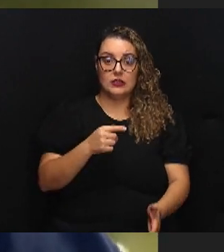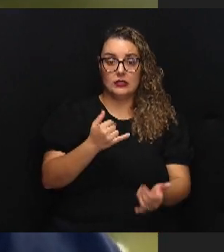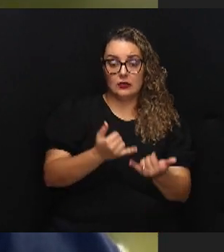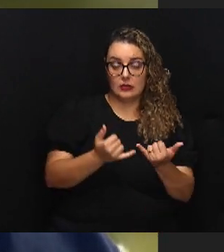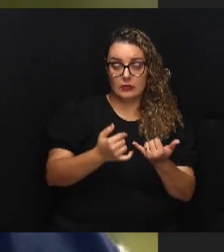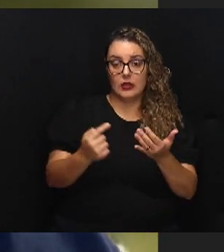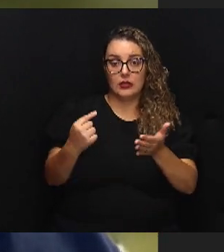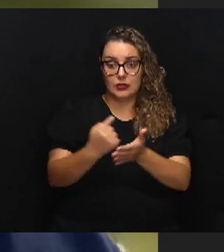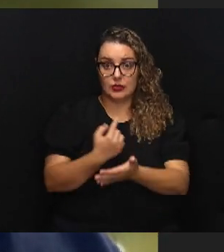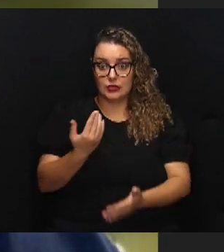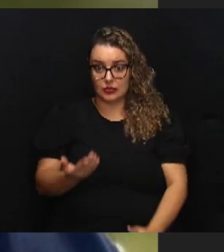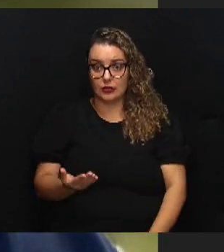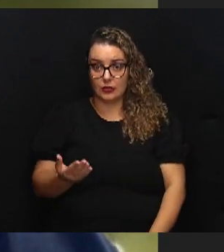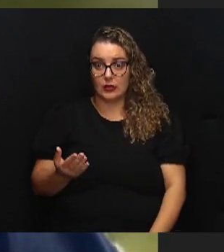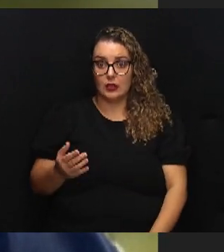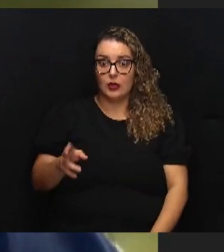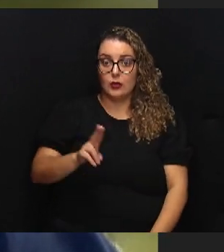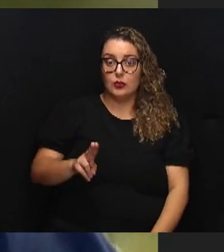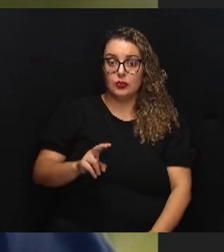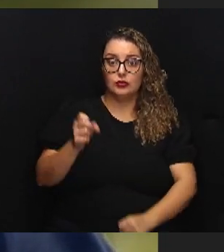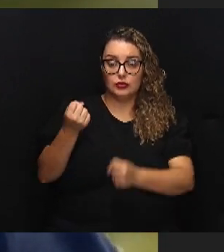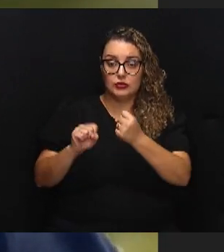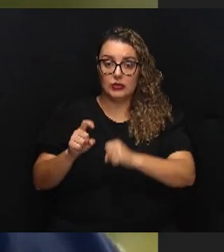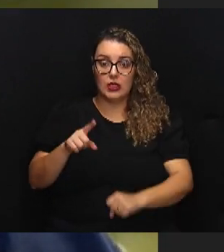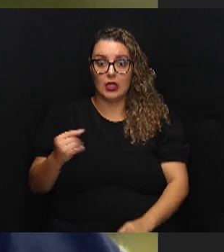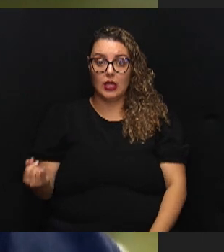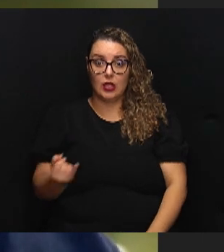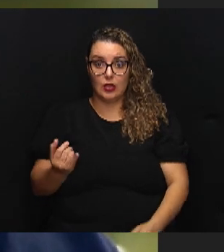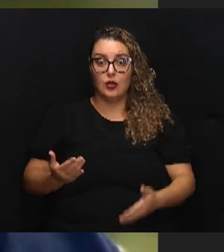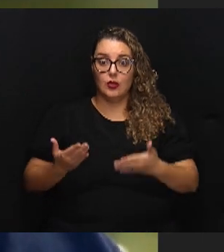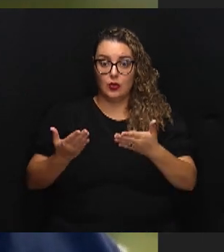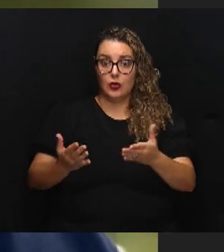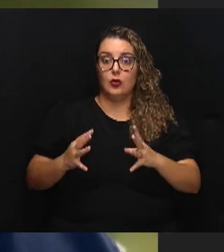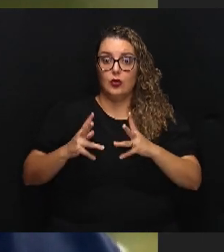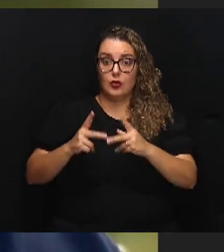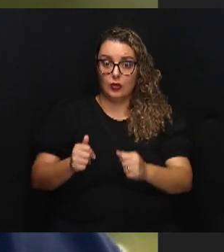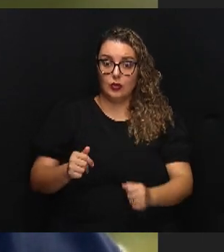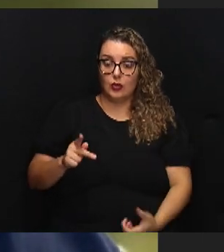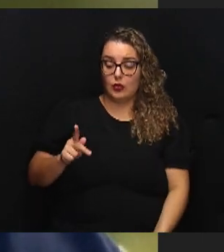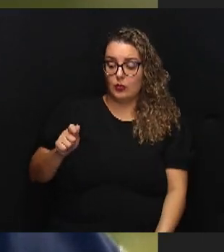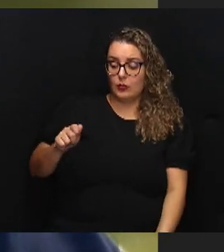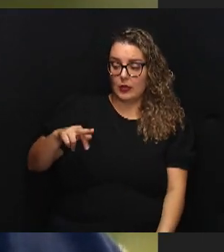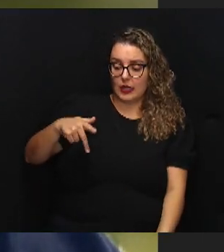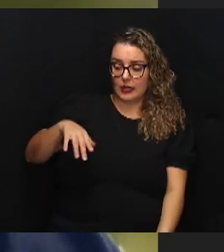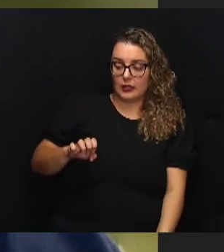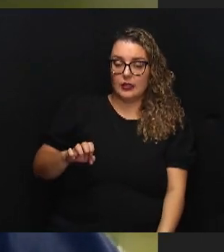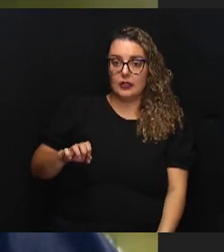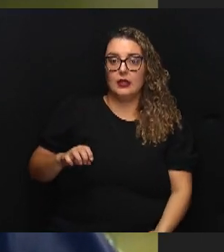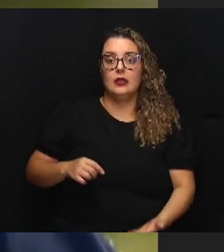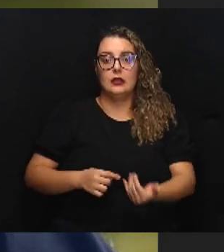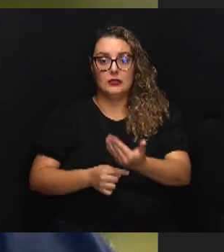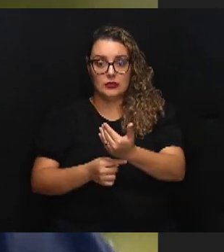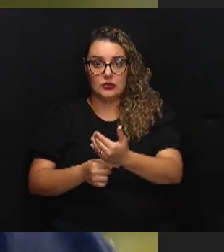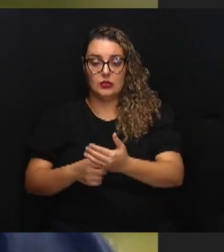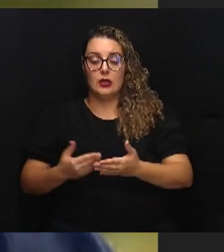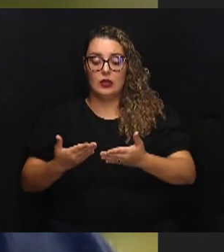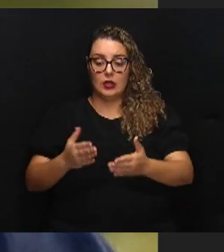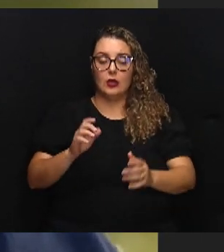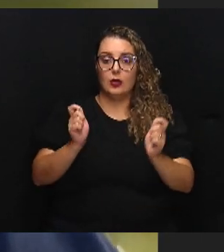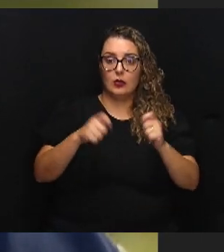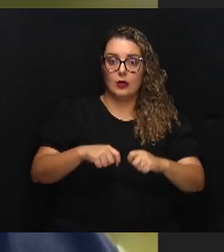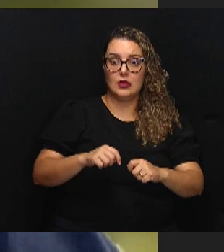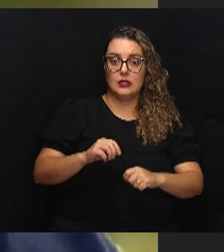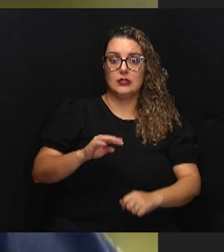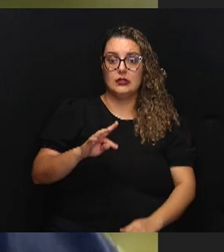à aplicação industrial. Então é importante trazer todo o parque tecnológico, as competências transversais do